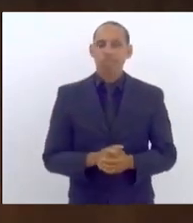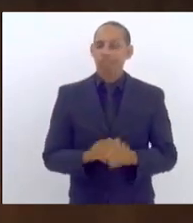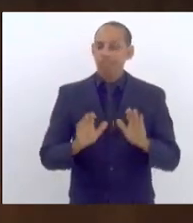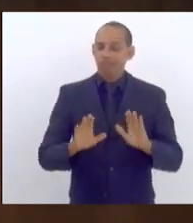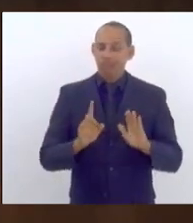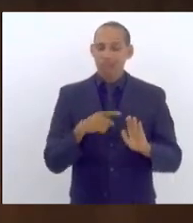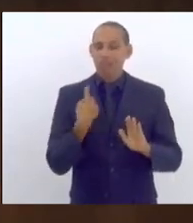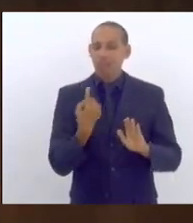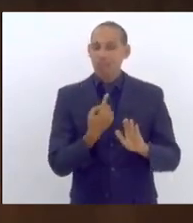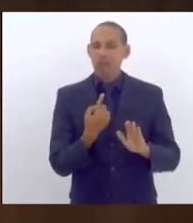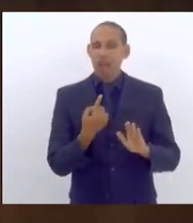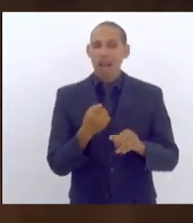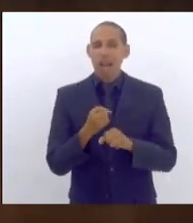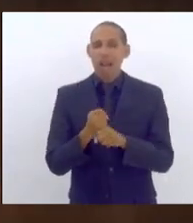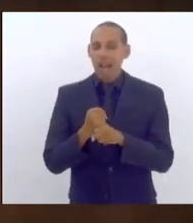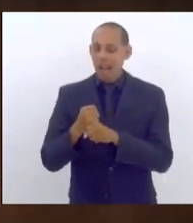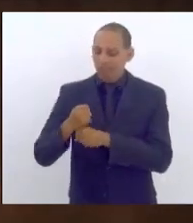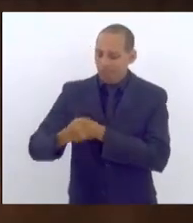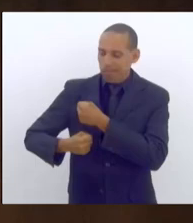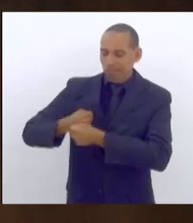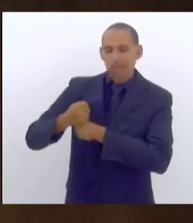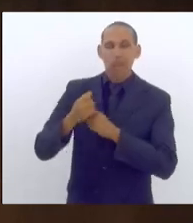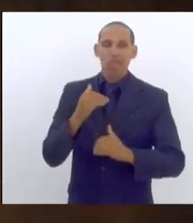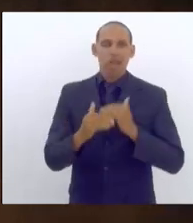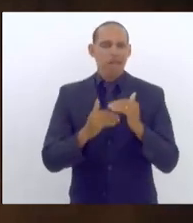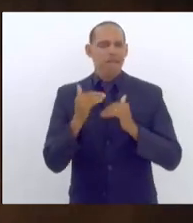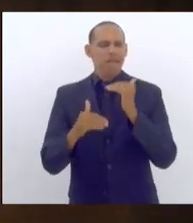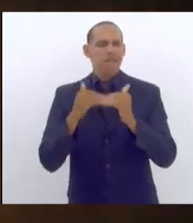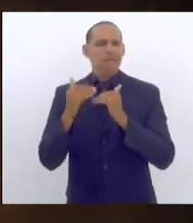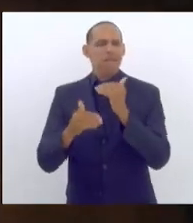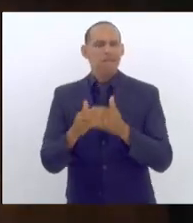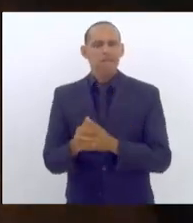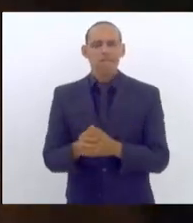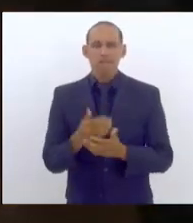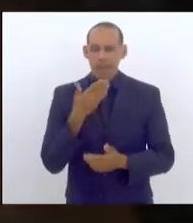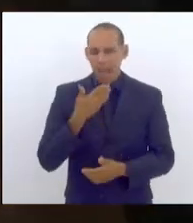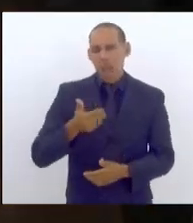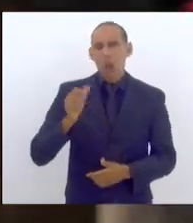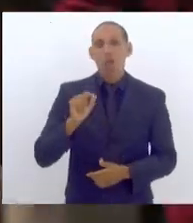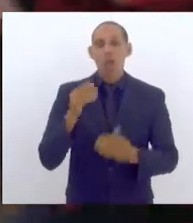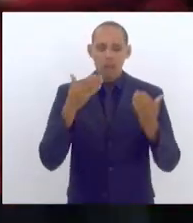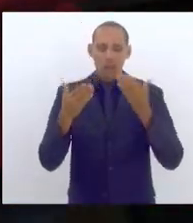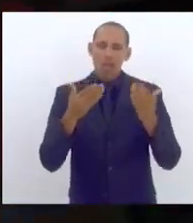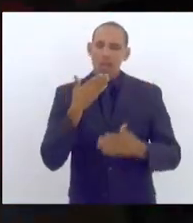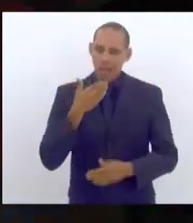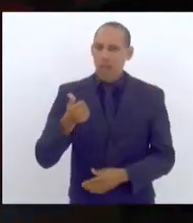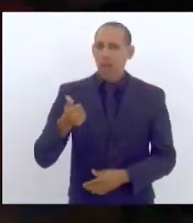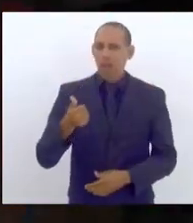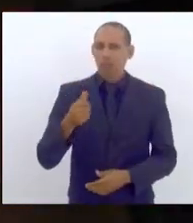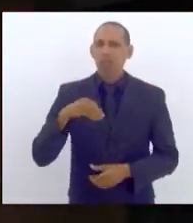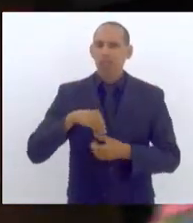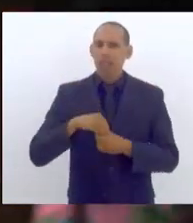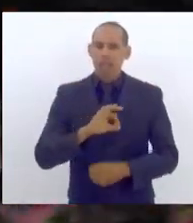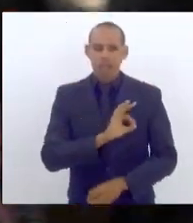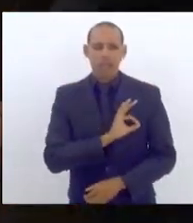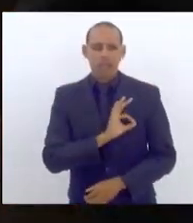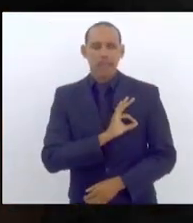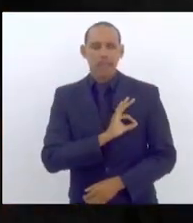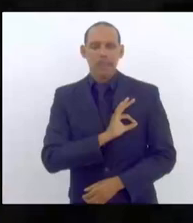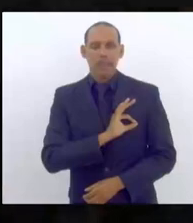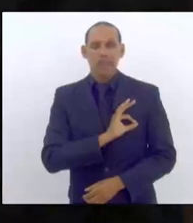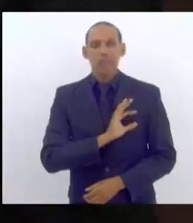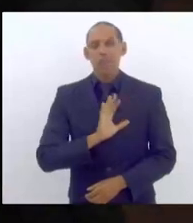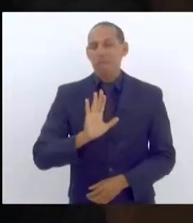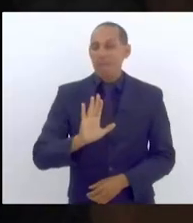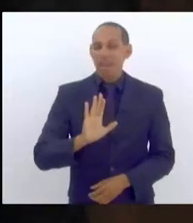termos, nos últimos anos, avançado no sentido de melhorar a qualidade do atendimento que essas delegacias promovem,